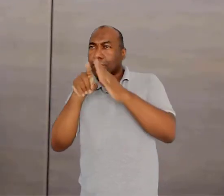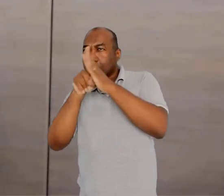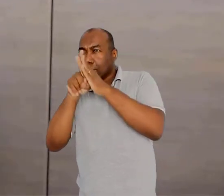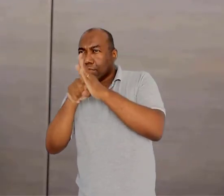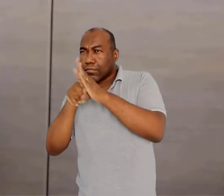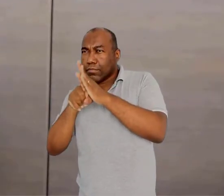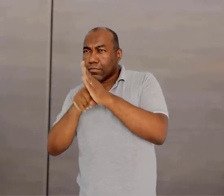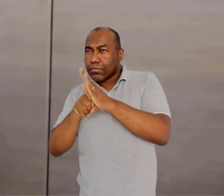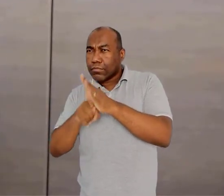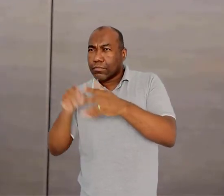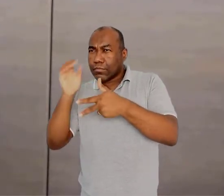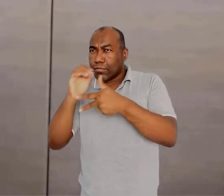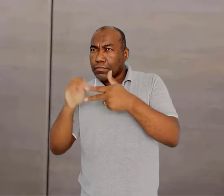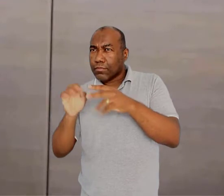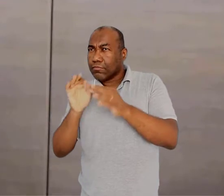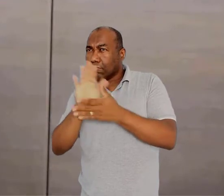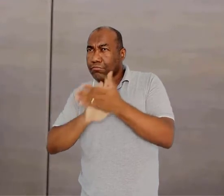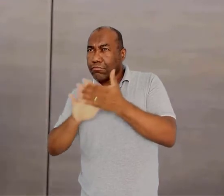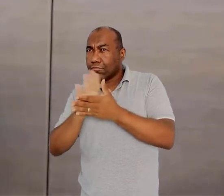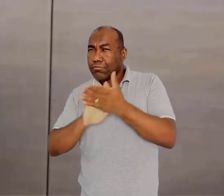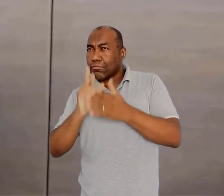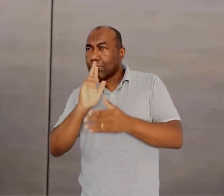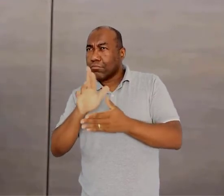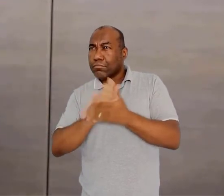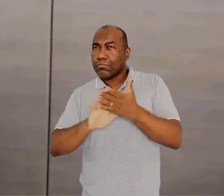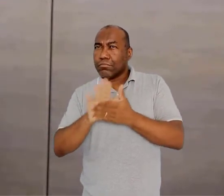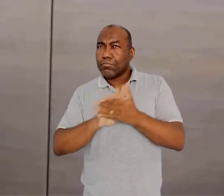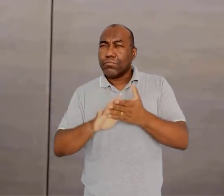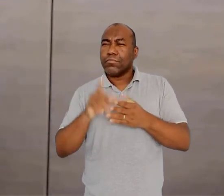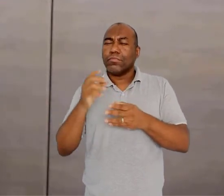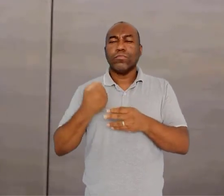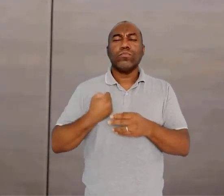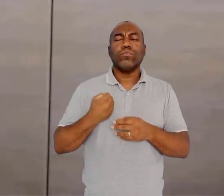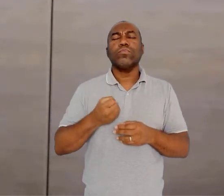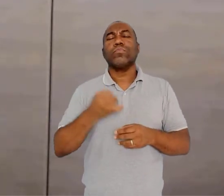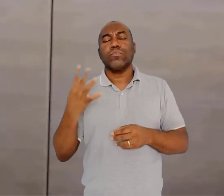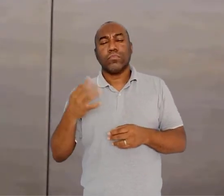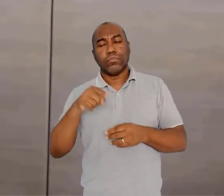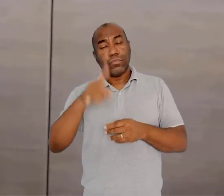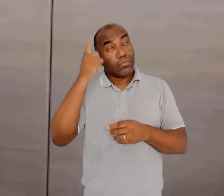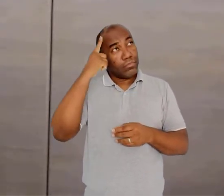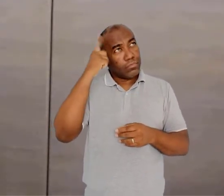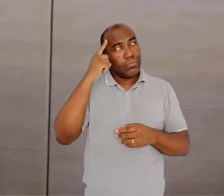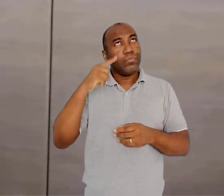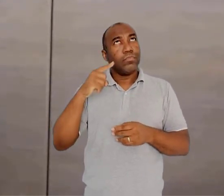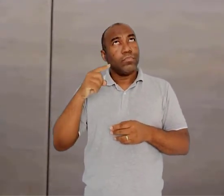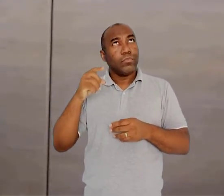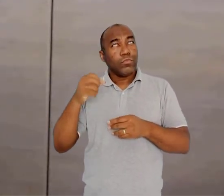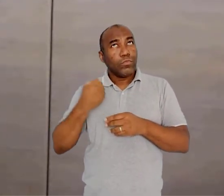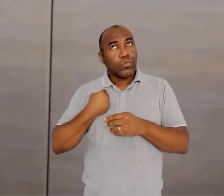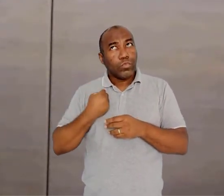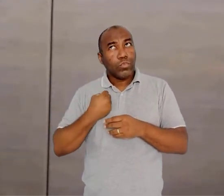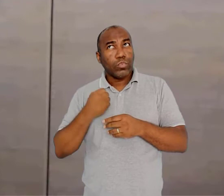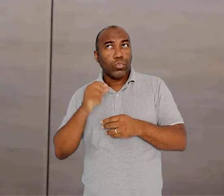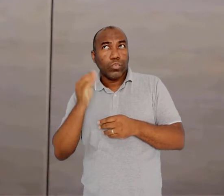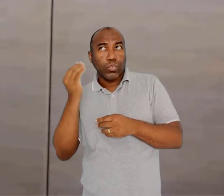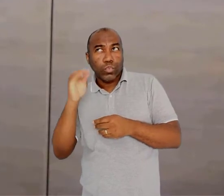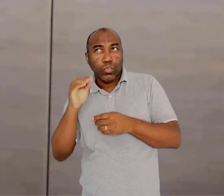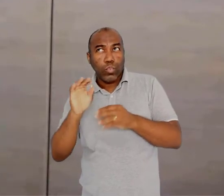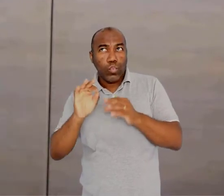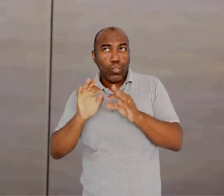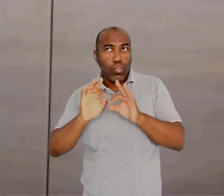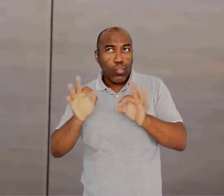é porque ele vale zero, tá? Por exemplo, tá, faltou oxigênio, é porque ele vale zero. Faltou o do Cl2,